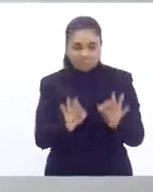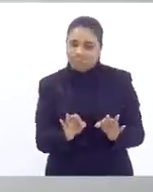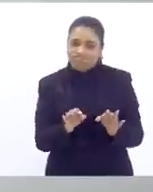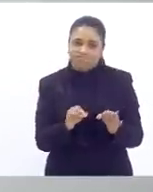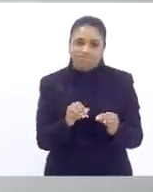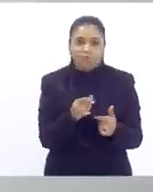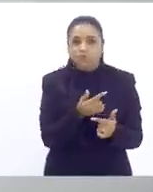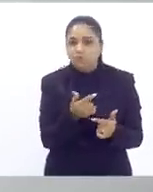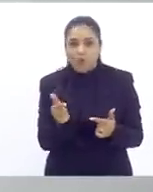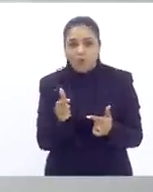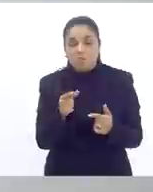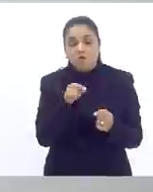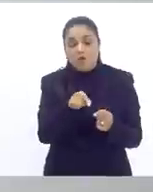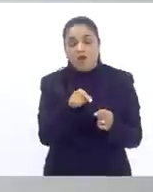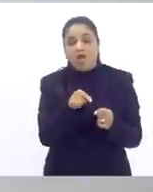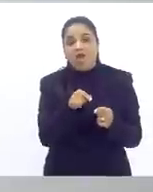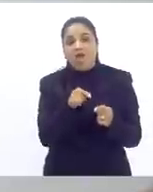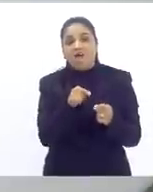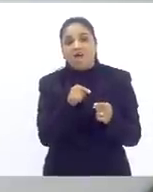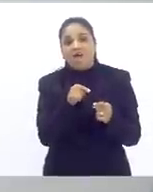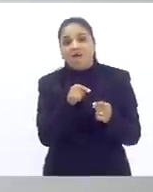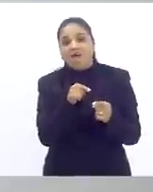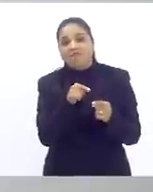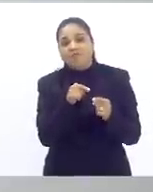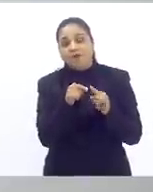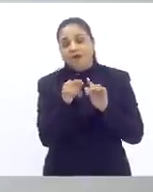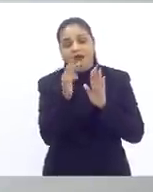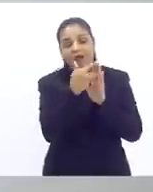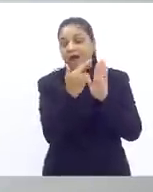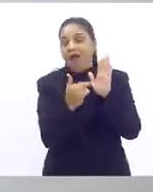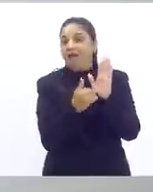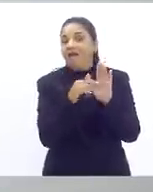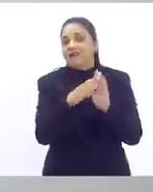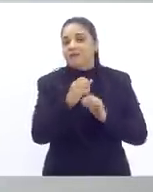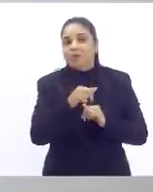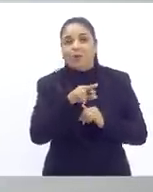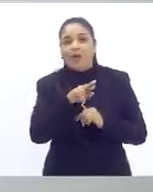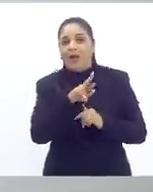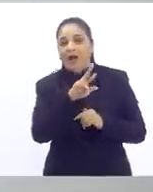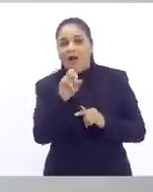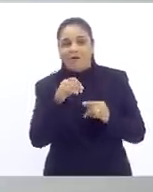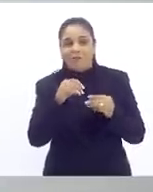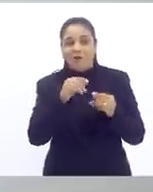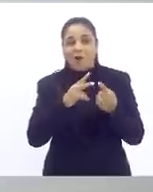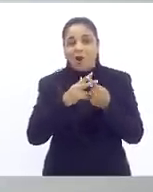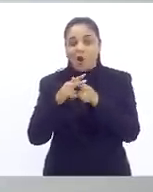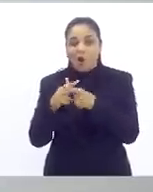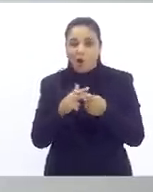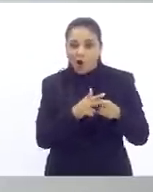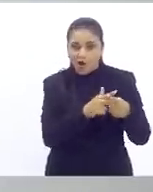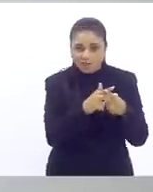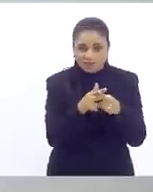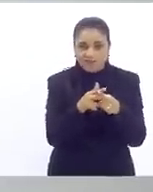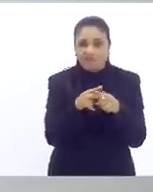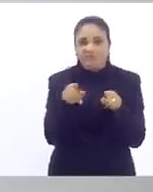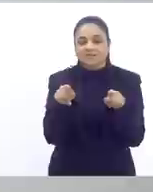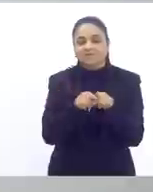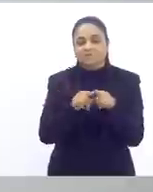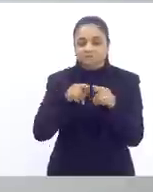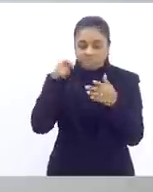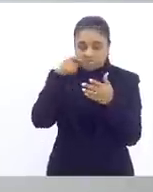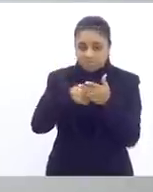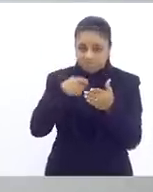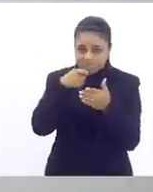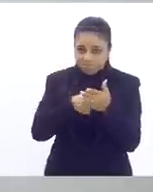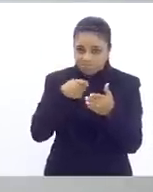receber porque não tem a correspondência do cargo para fazer a sua correção assim como a gente também tem insistido E